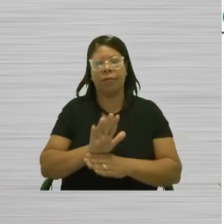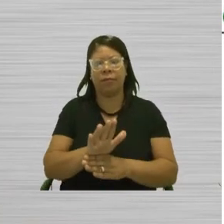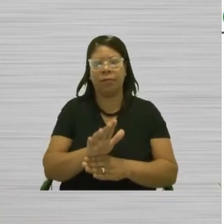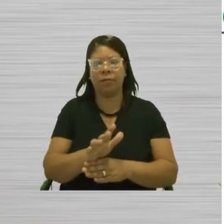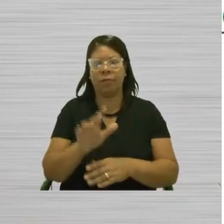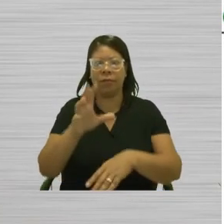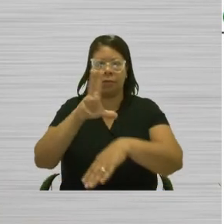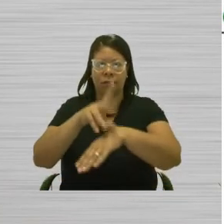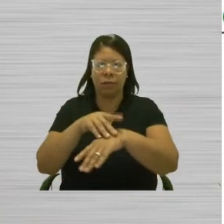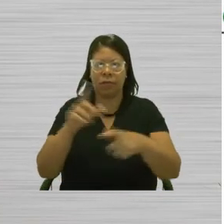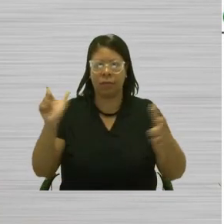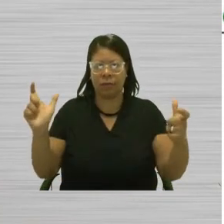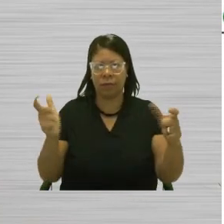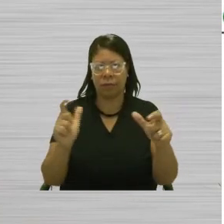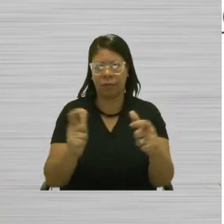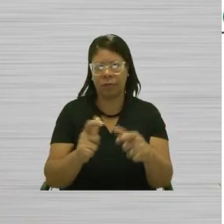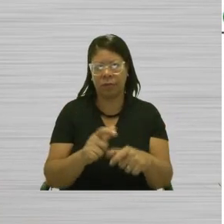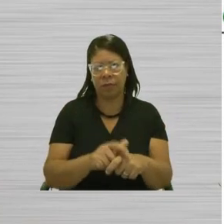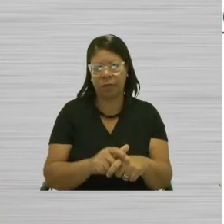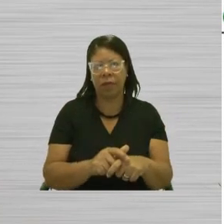visitas,